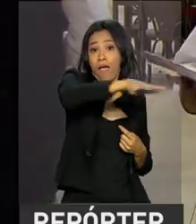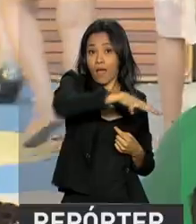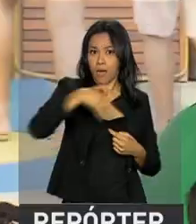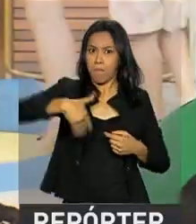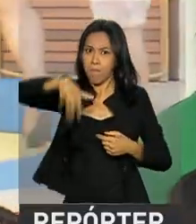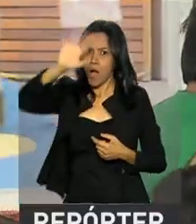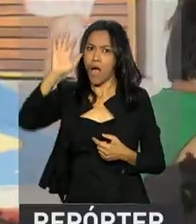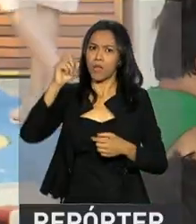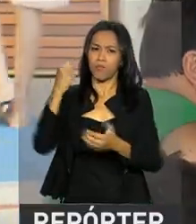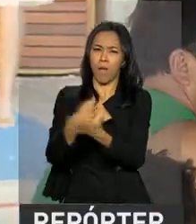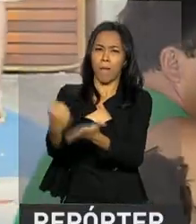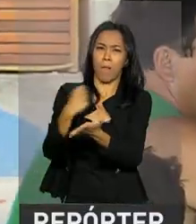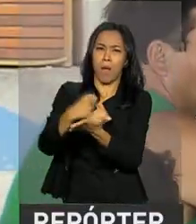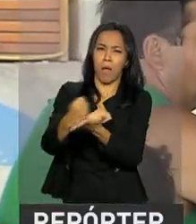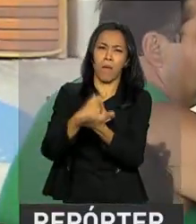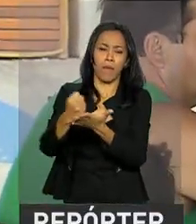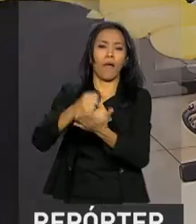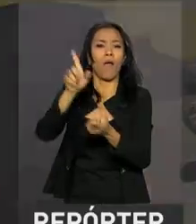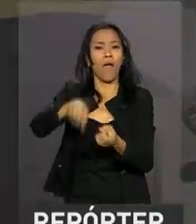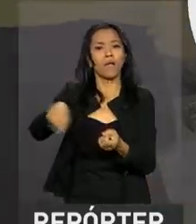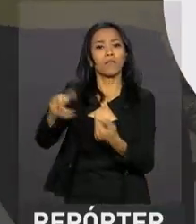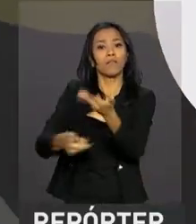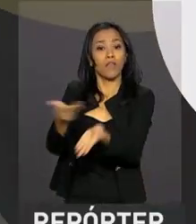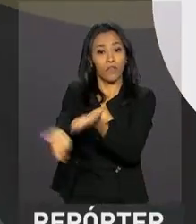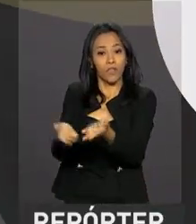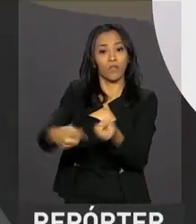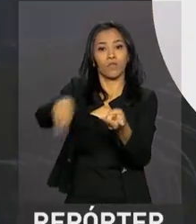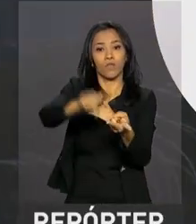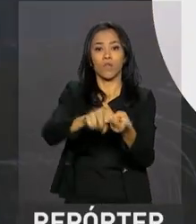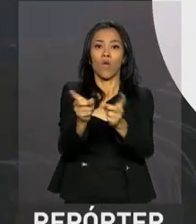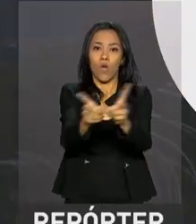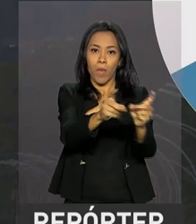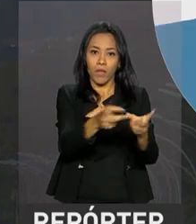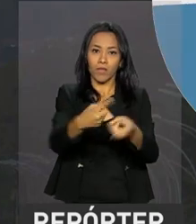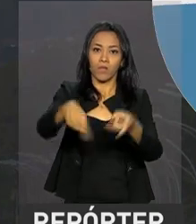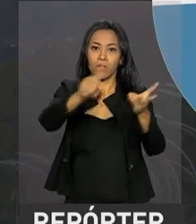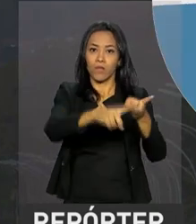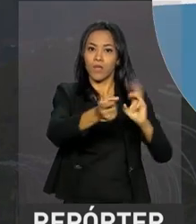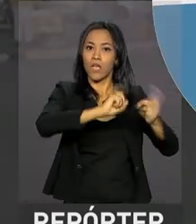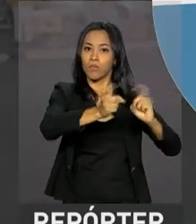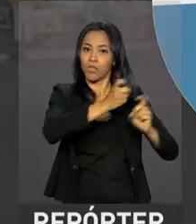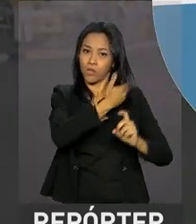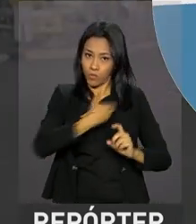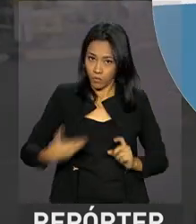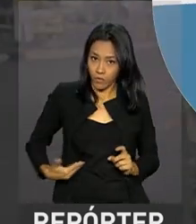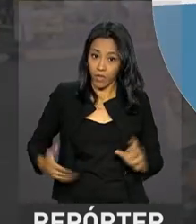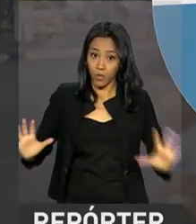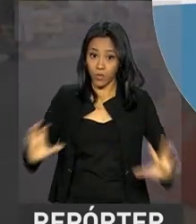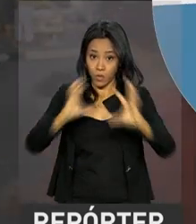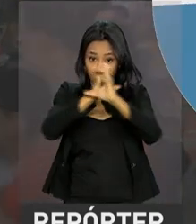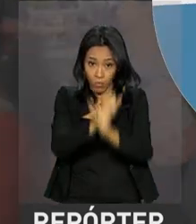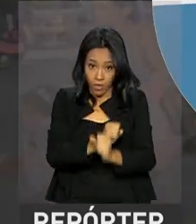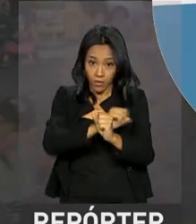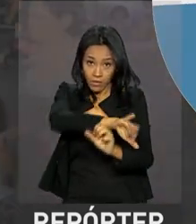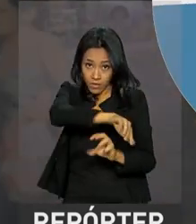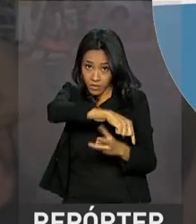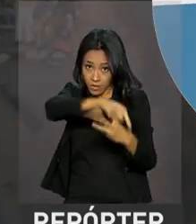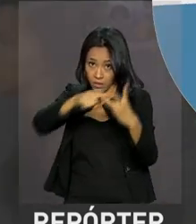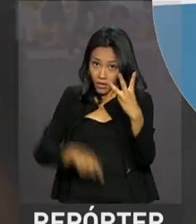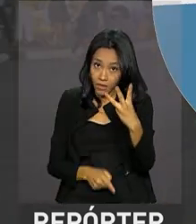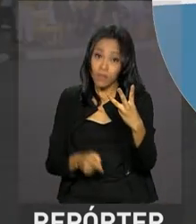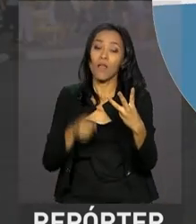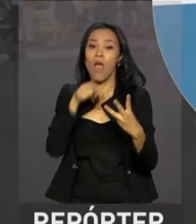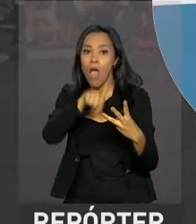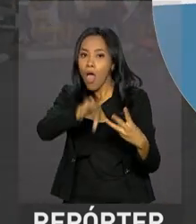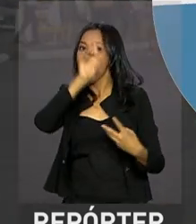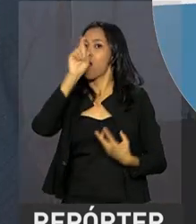maior parte dos empregados foram serviços comércio e administração pública somadas essas três áreas foram